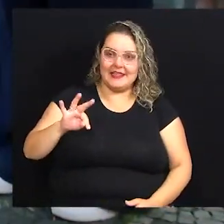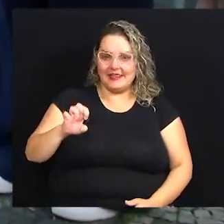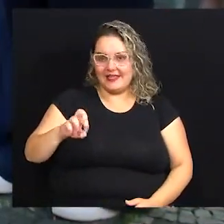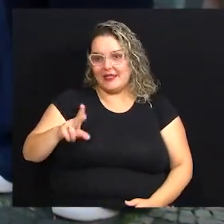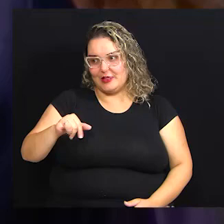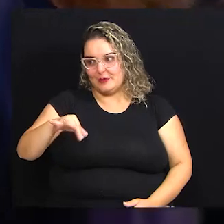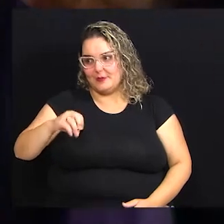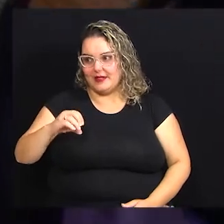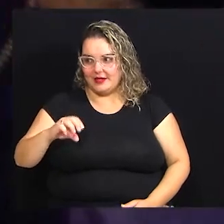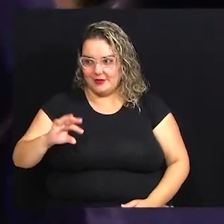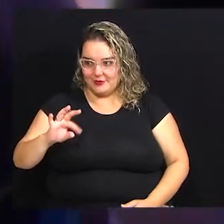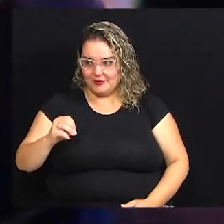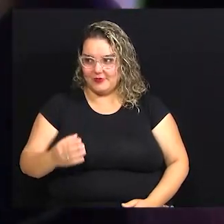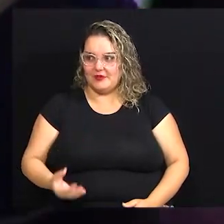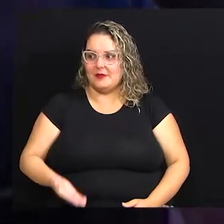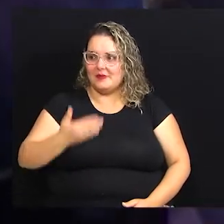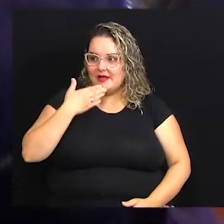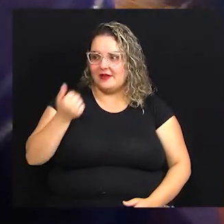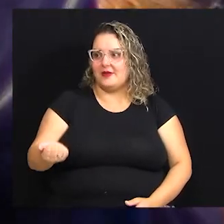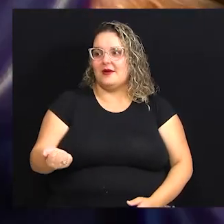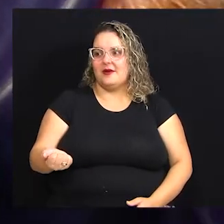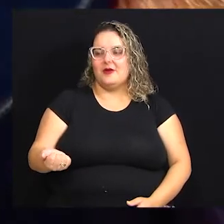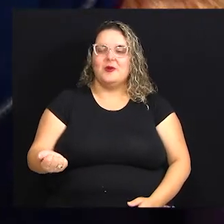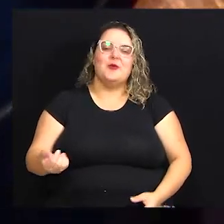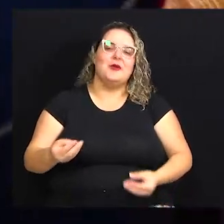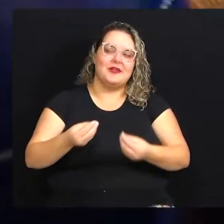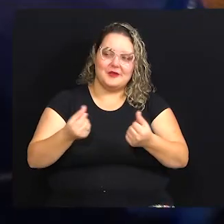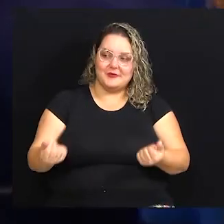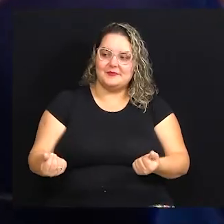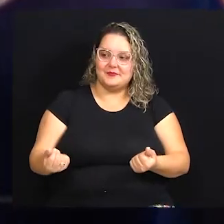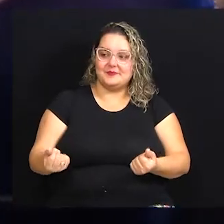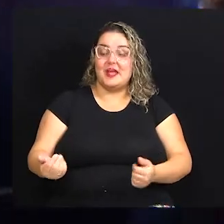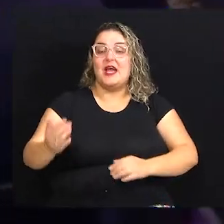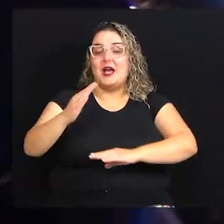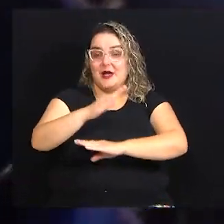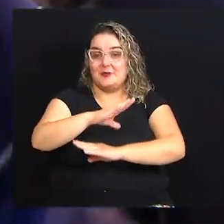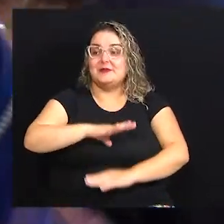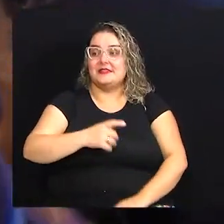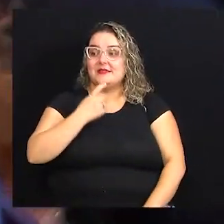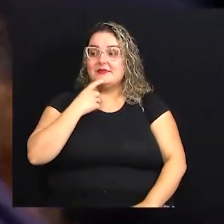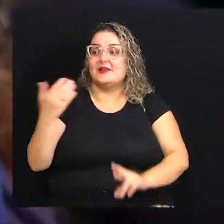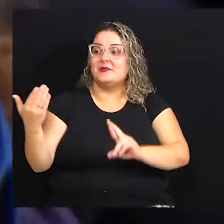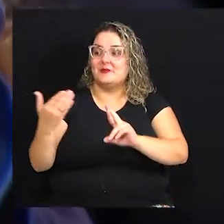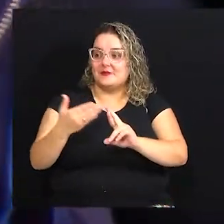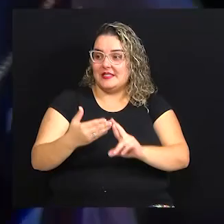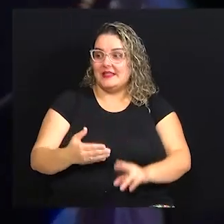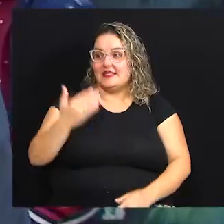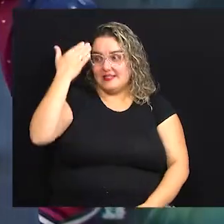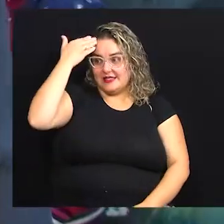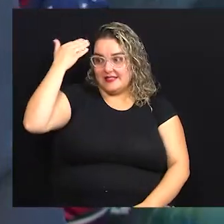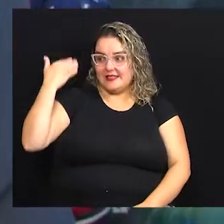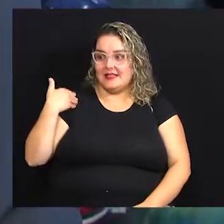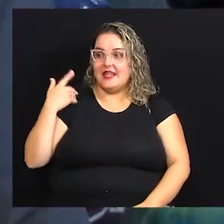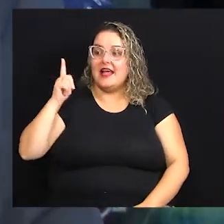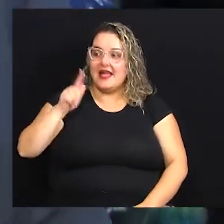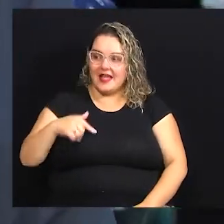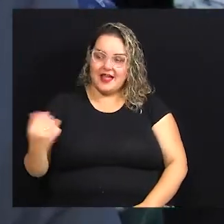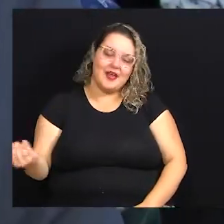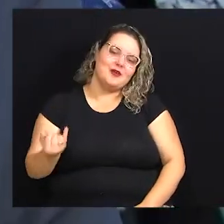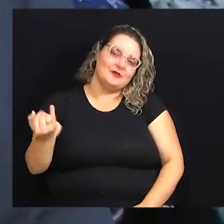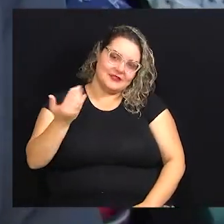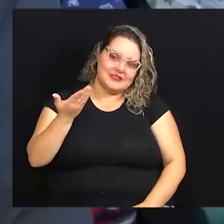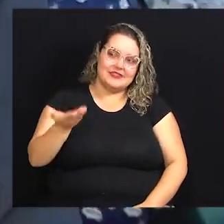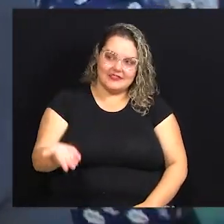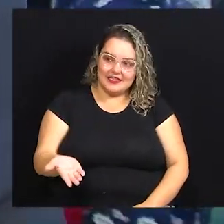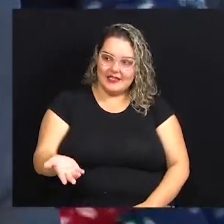melhor qualidade. A Câmara Municipal de Campinas foi representada pela presidente Débora Palermo. É muito